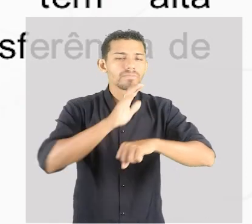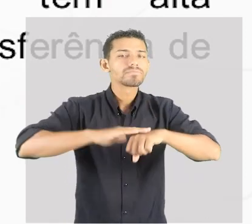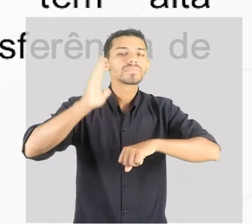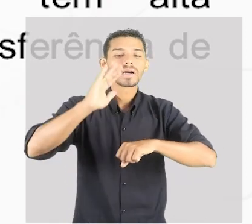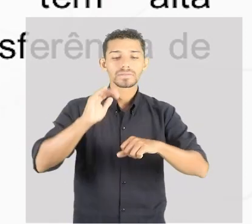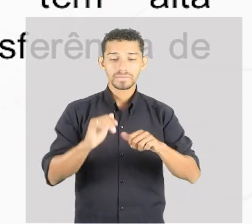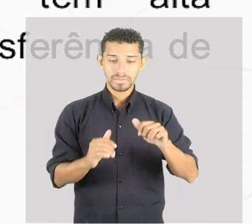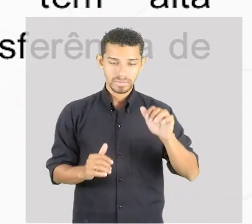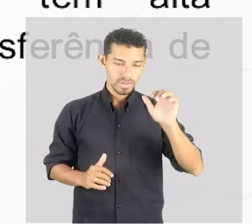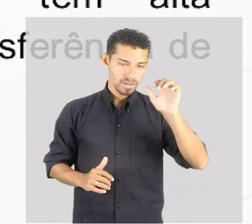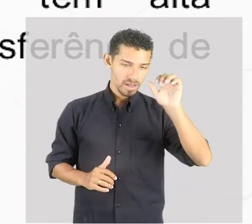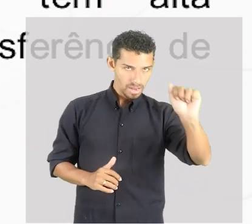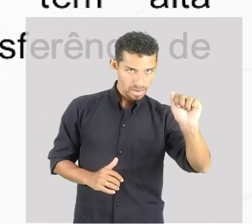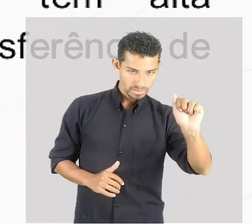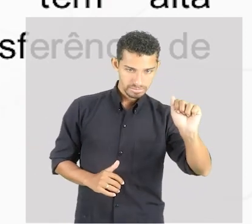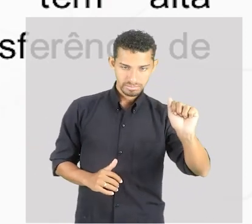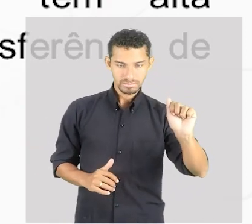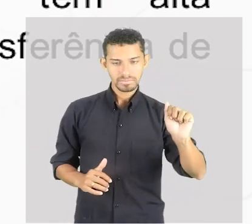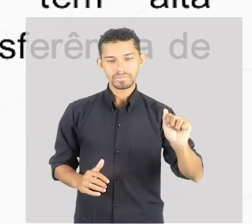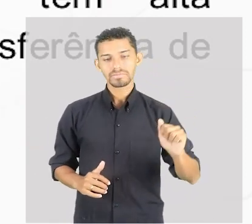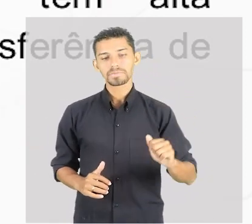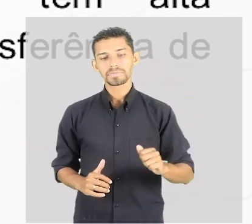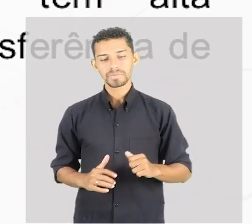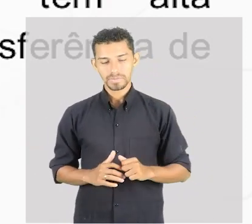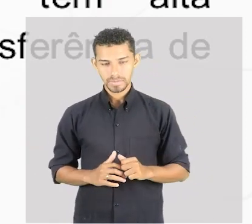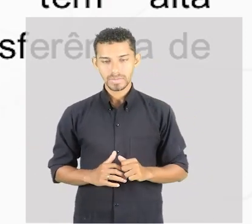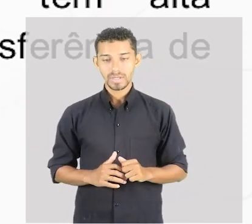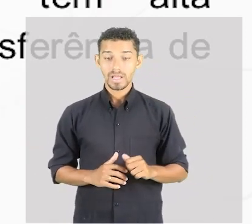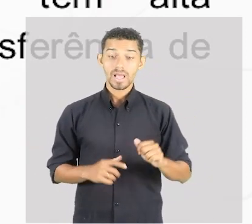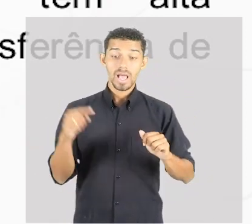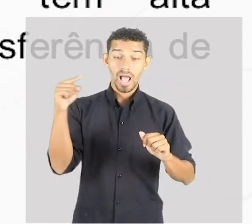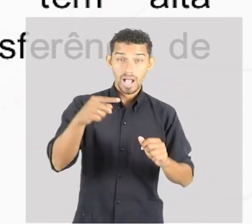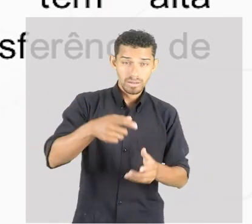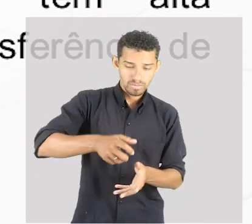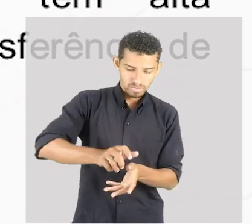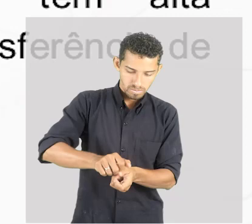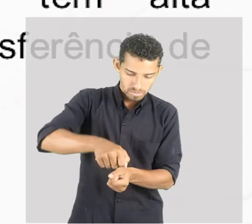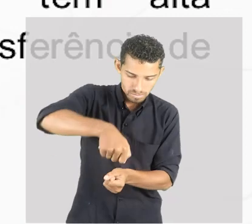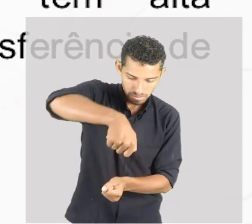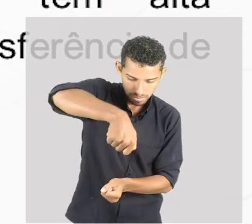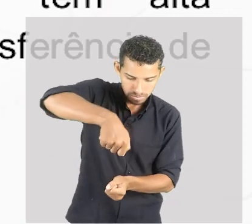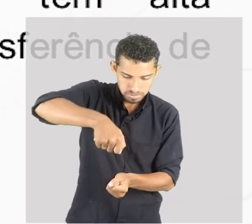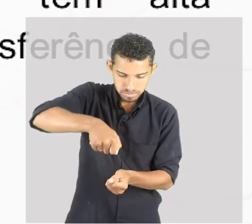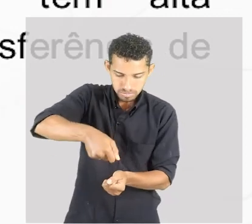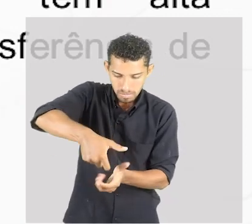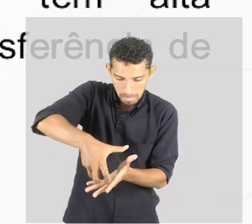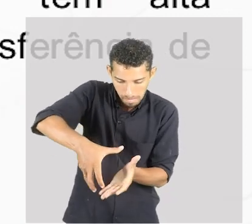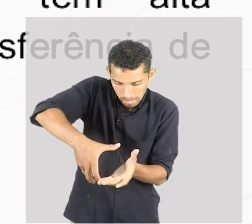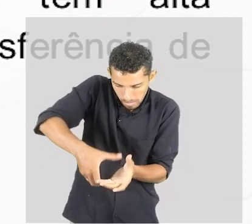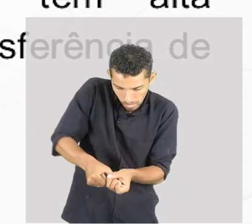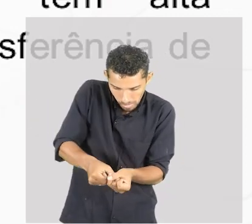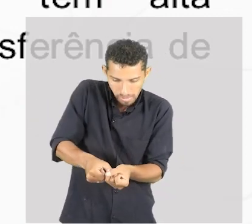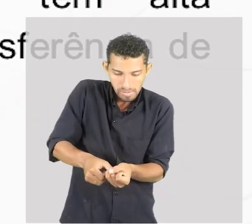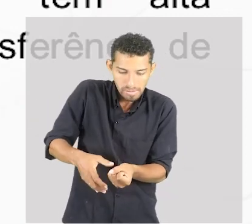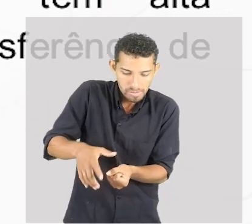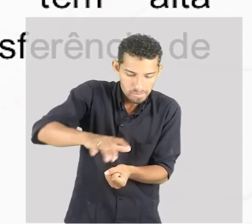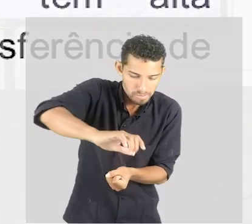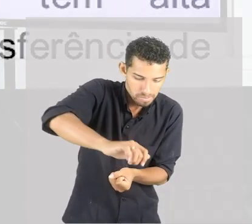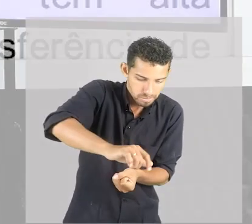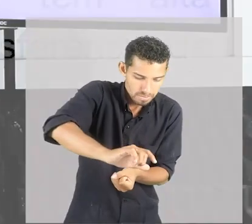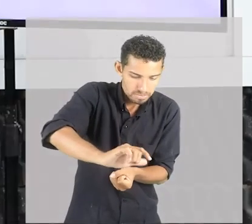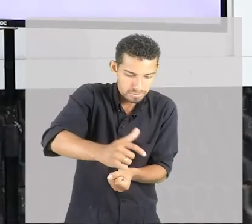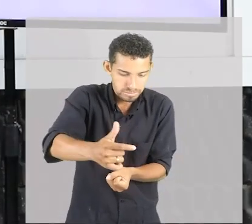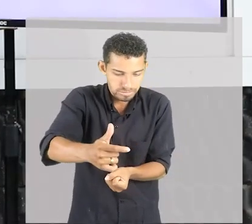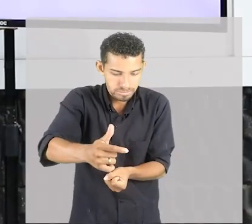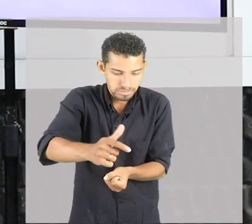letra A o material da panela de pressão tem alta condutividade térmica o que a o que ocasiona uma